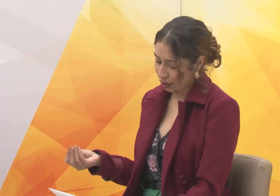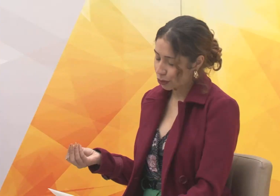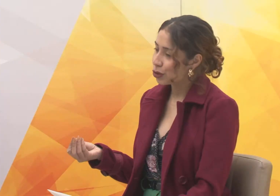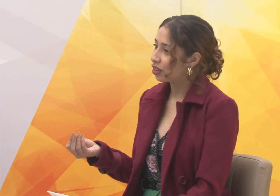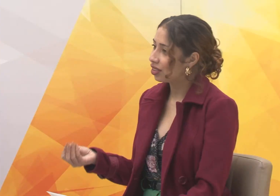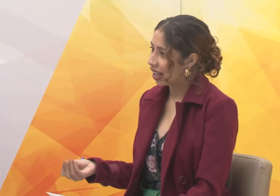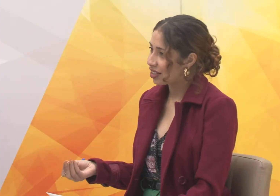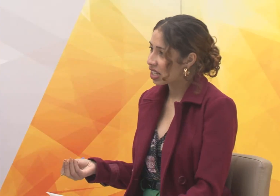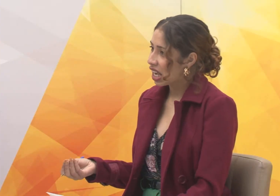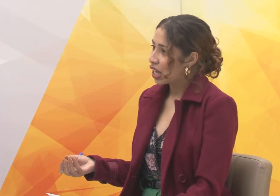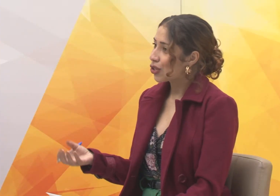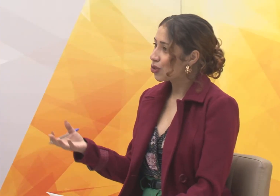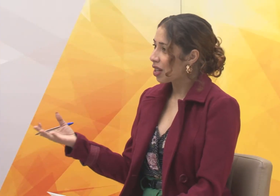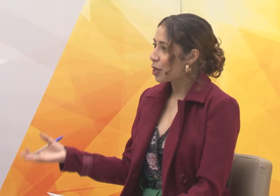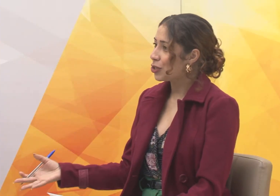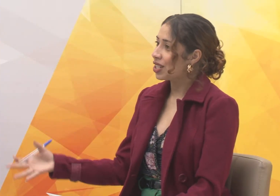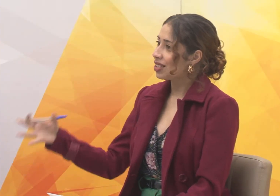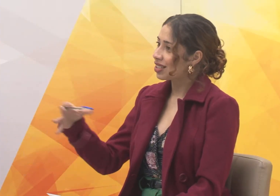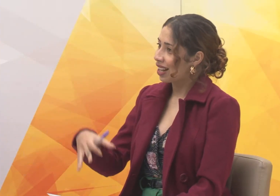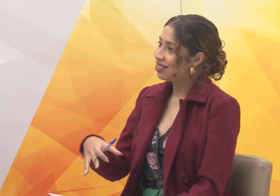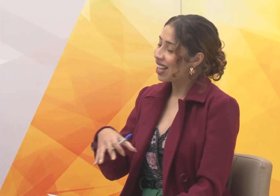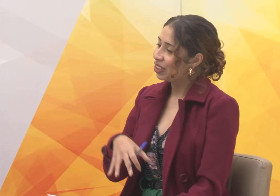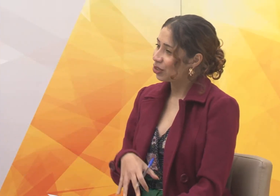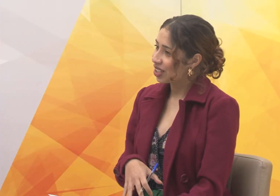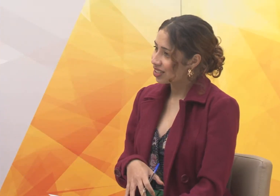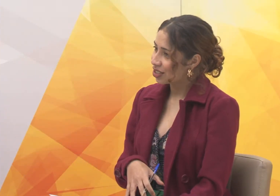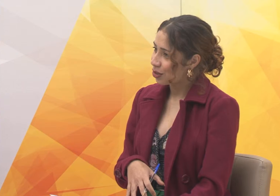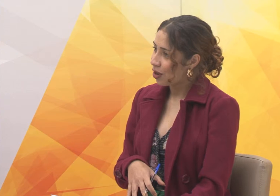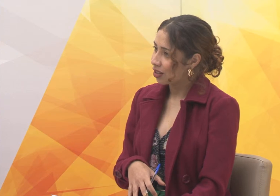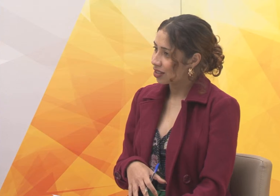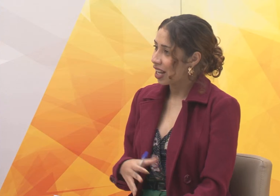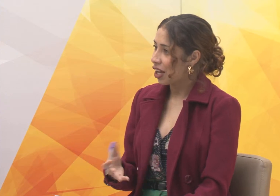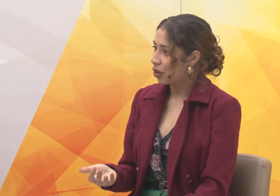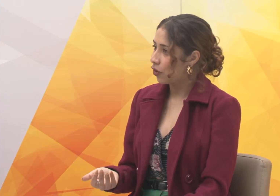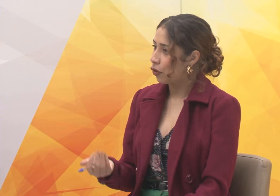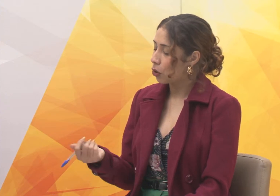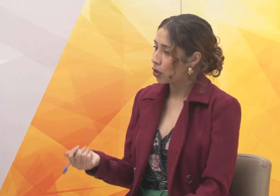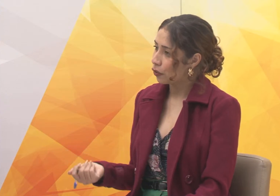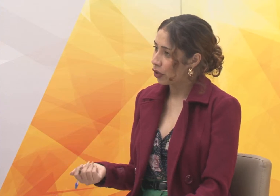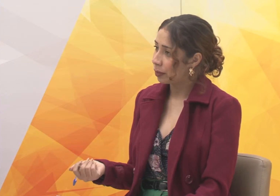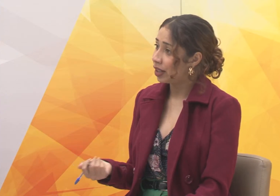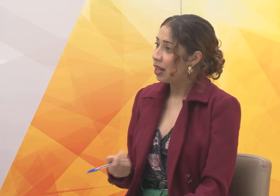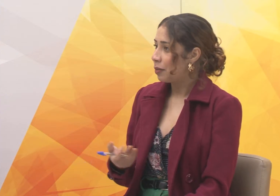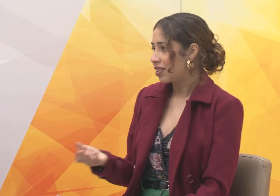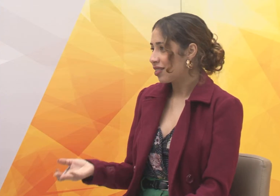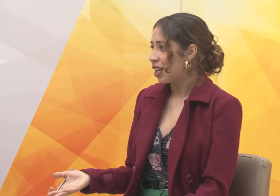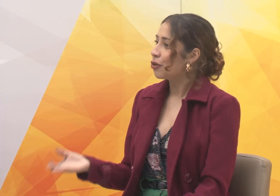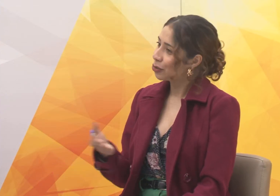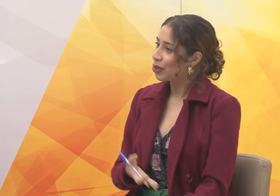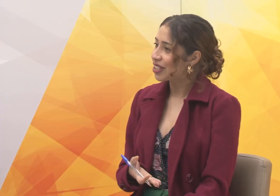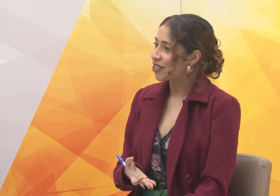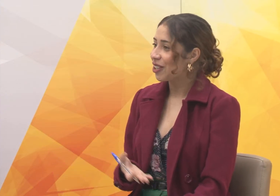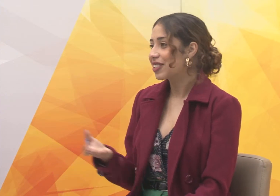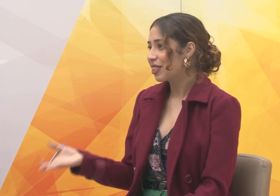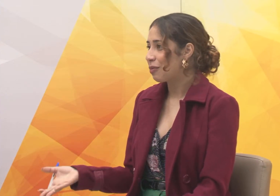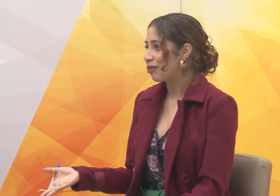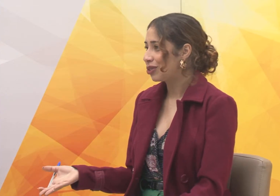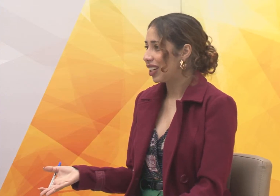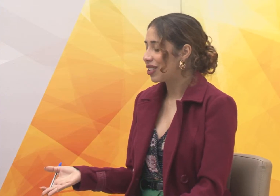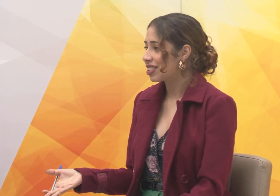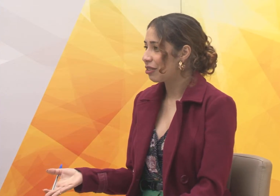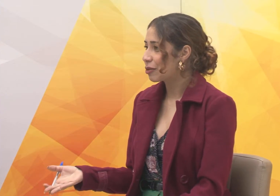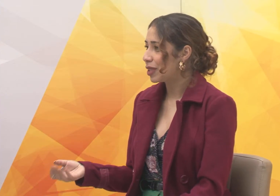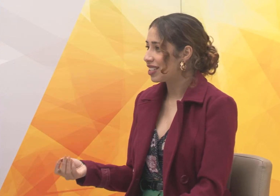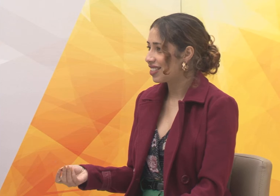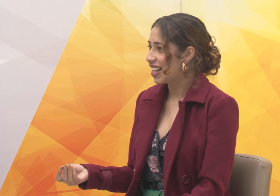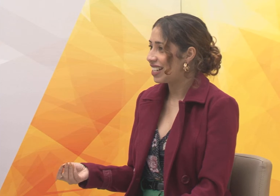programa Saúde Nota 10, que justamente está dentro das escolas, né, e agora volta de forma presencial, junto com as escolas que também